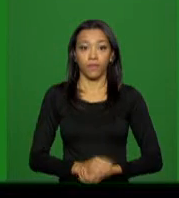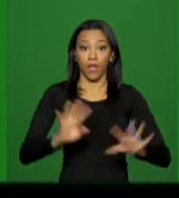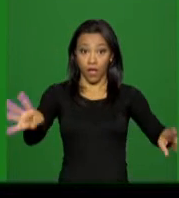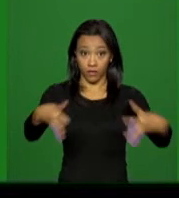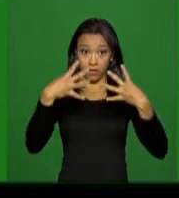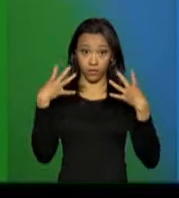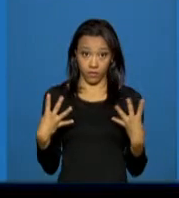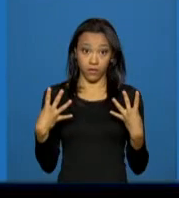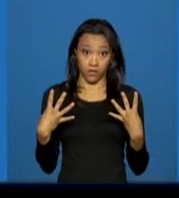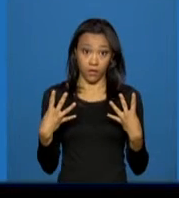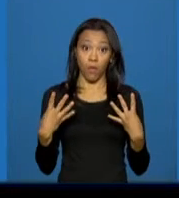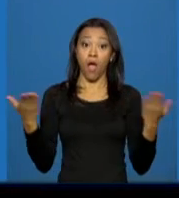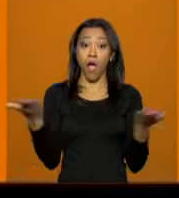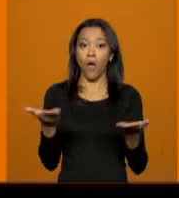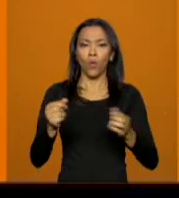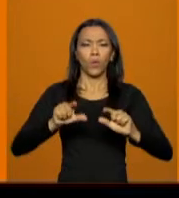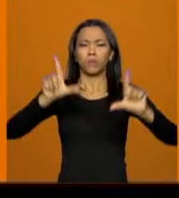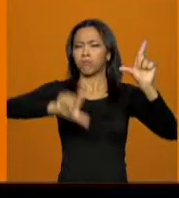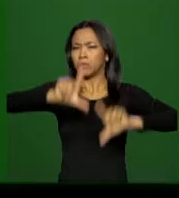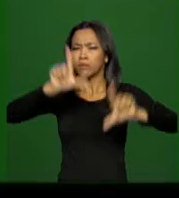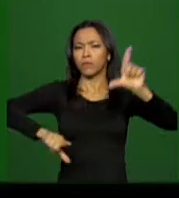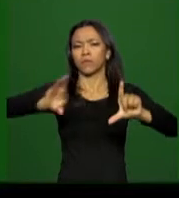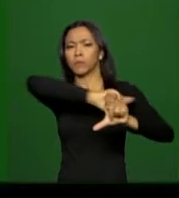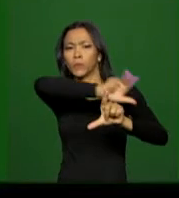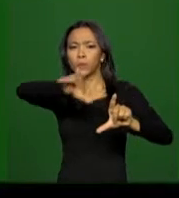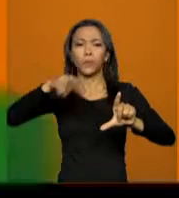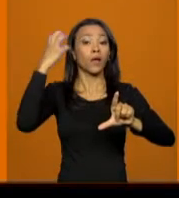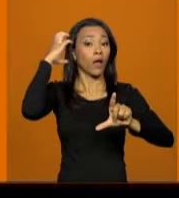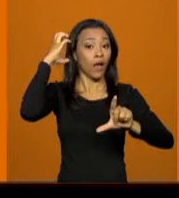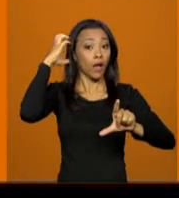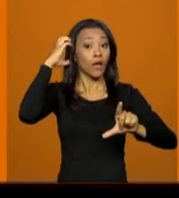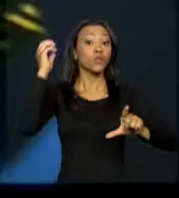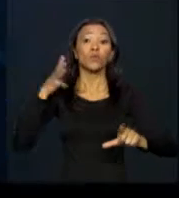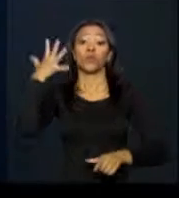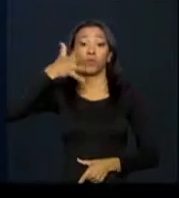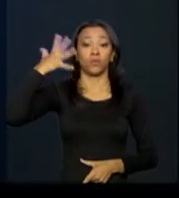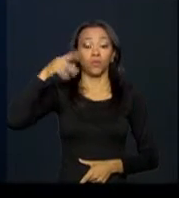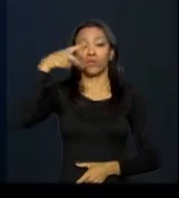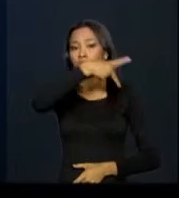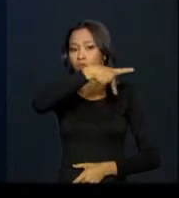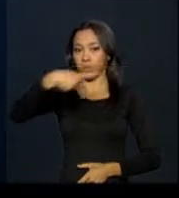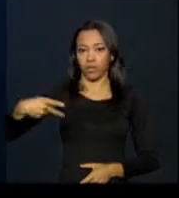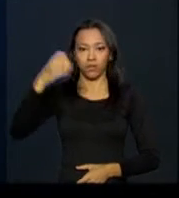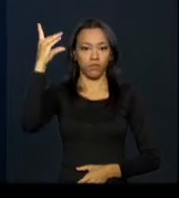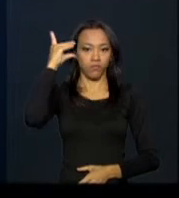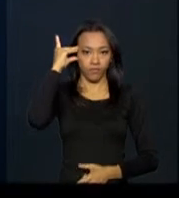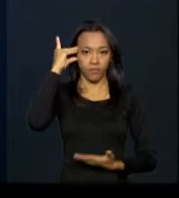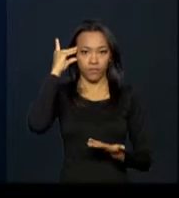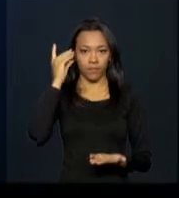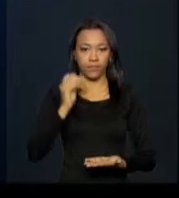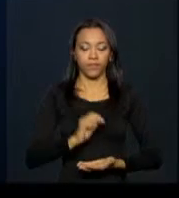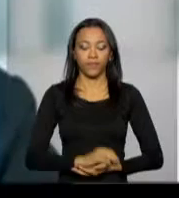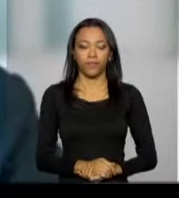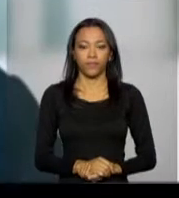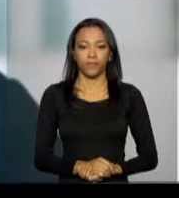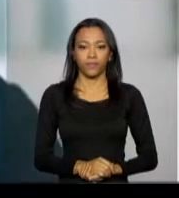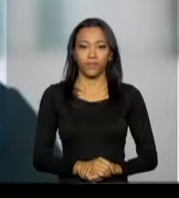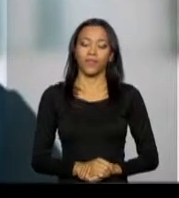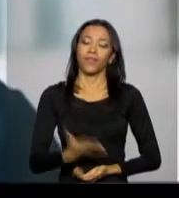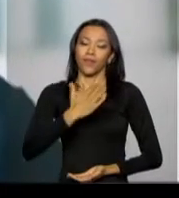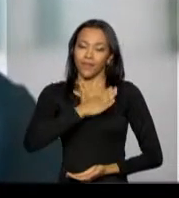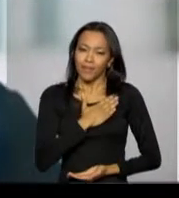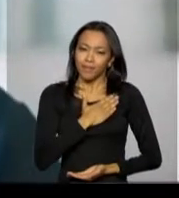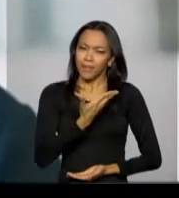Atenção, abre-se nesse momento a Rede Nacional de Rádio e Televisão para o pronunciamento oficial da presidenta Dilma Rousseff.